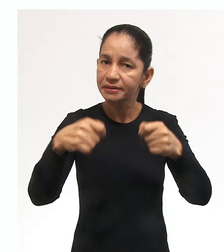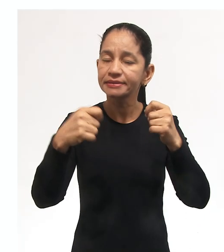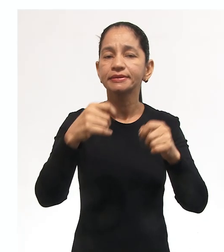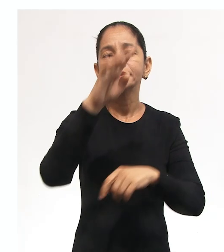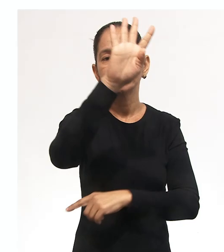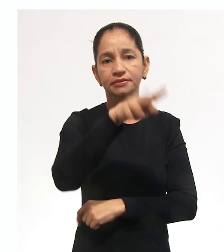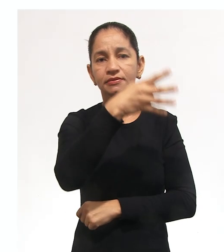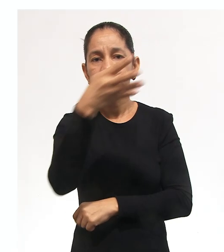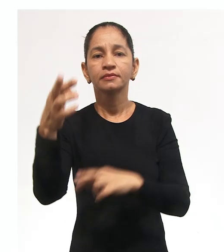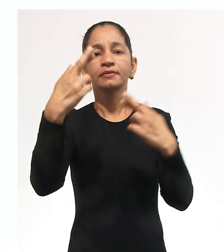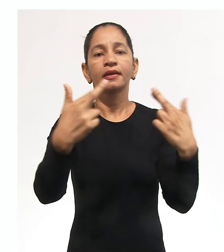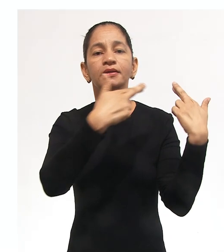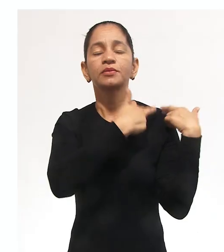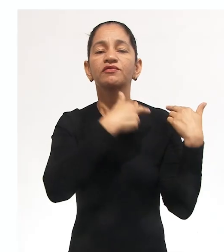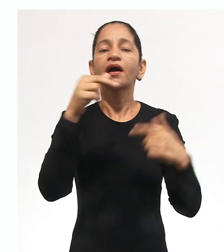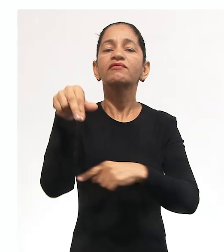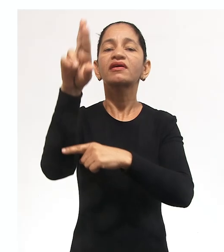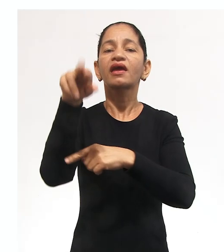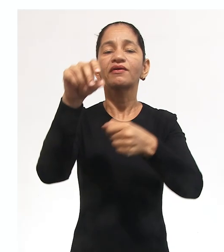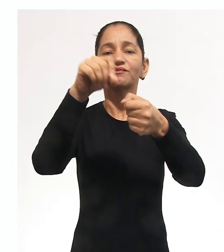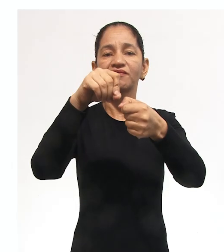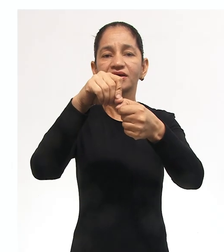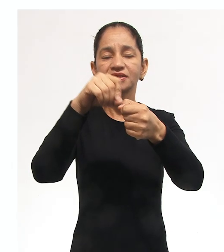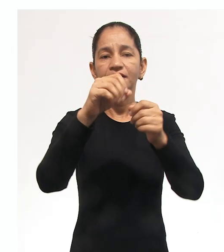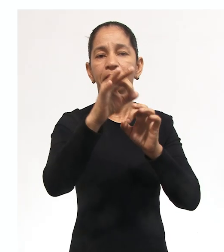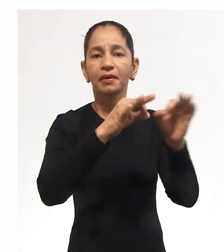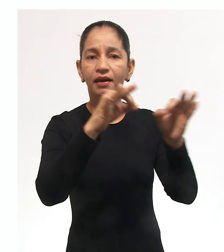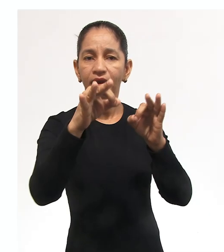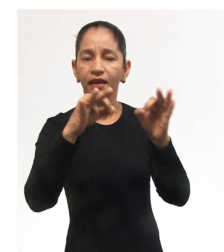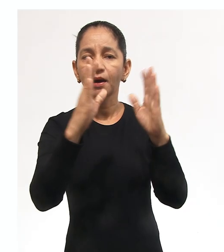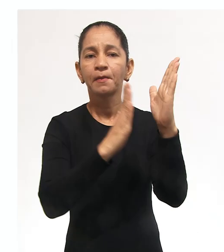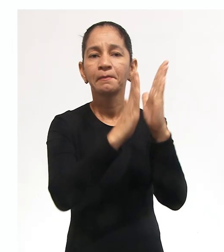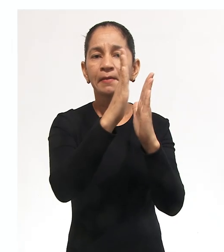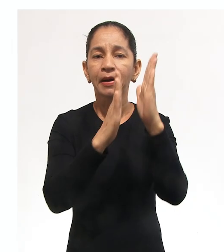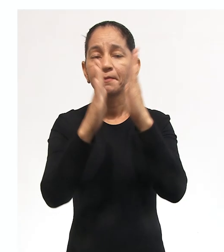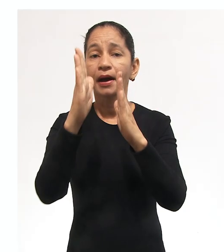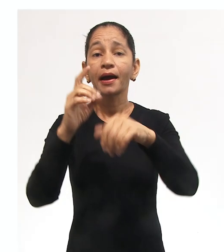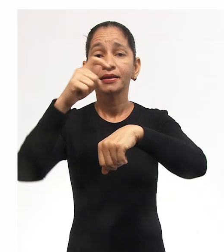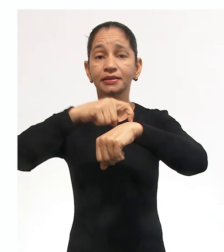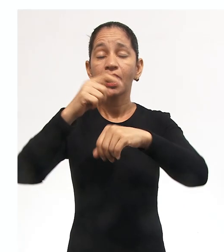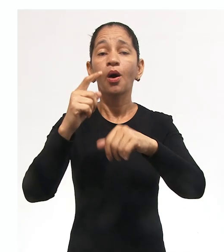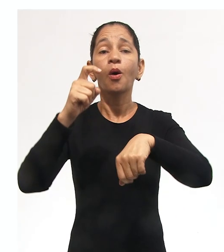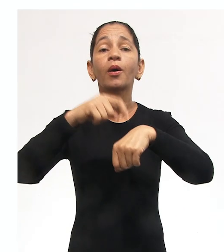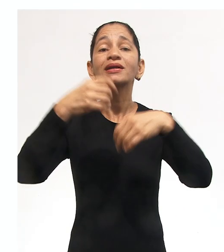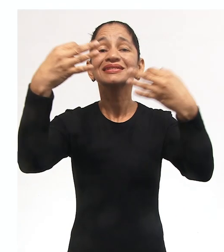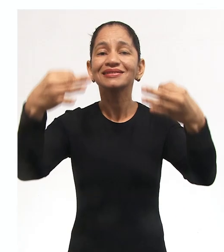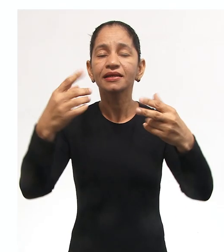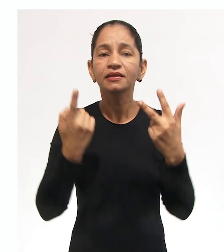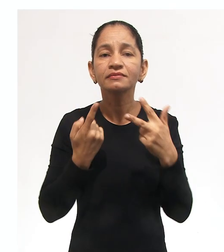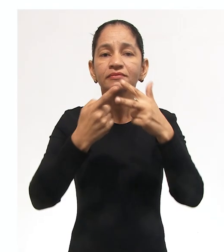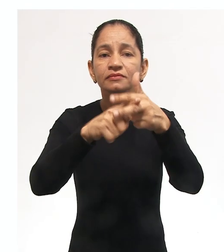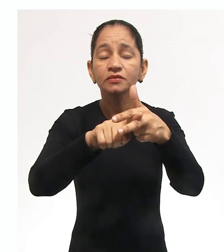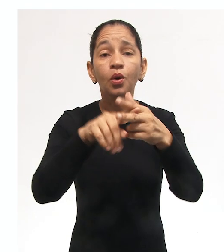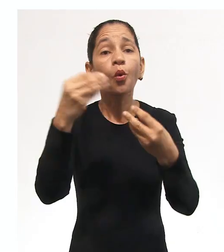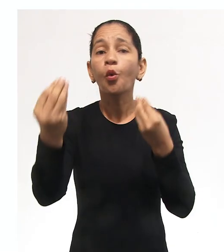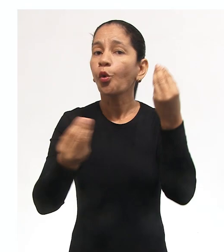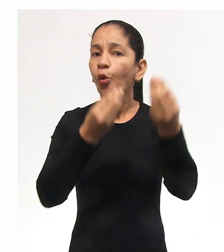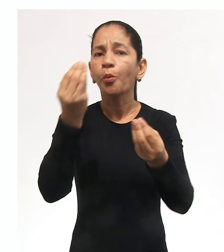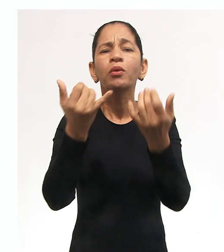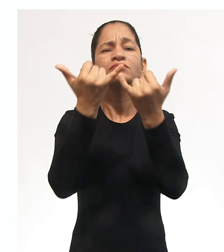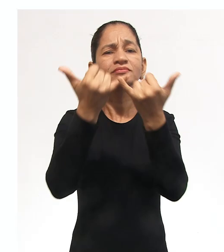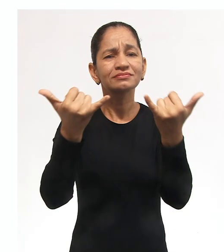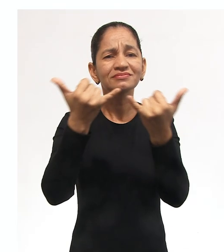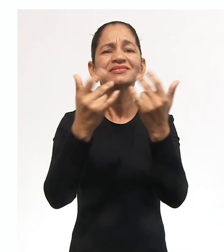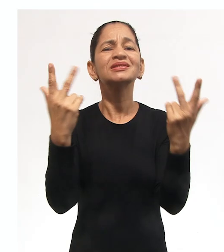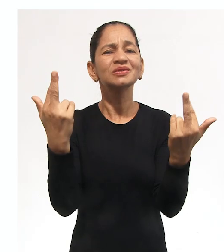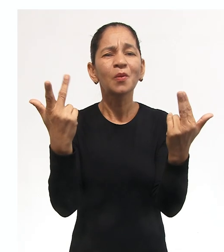de um cronograma dos responsáveis e das fases de intervenção, ok? Como que você faz isso?